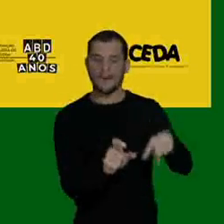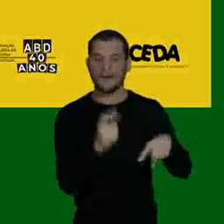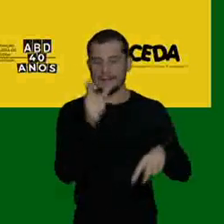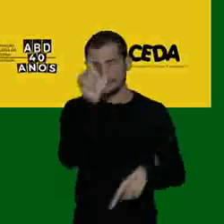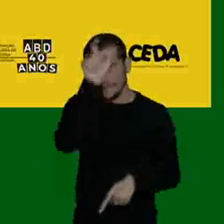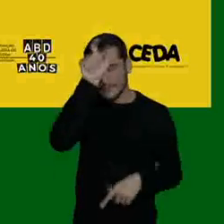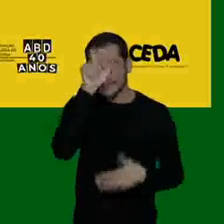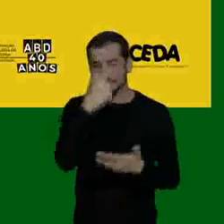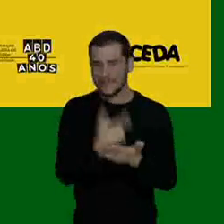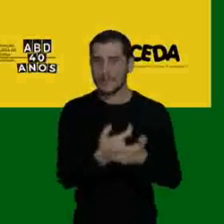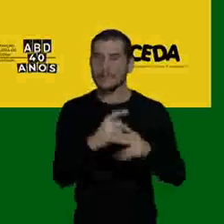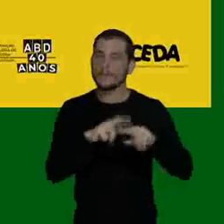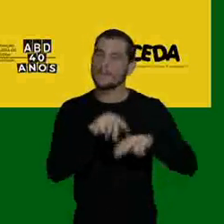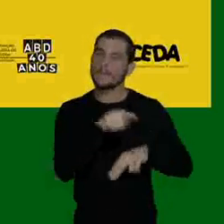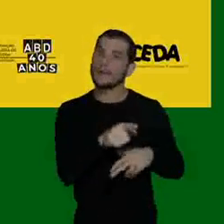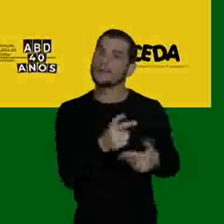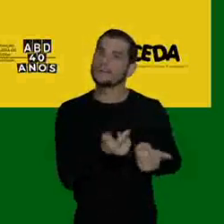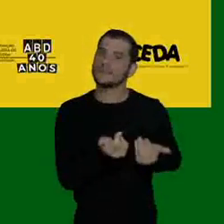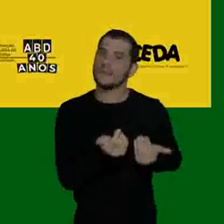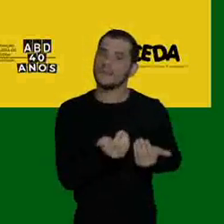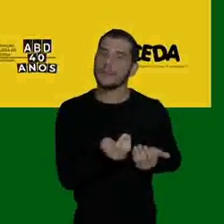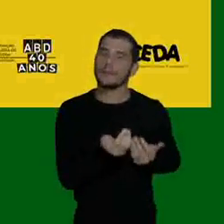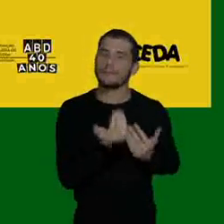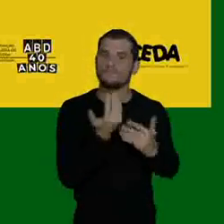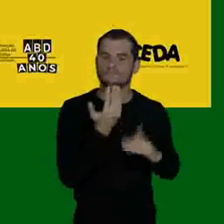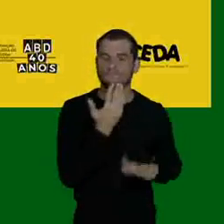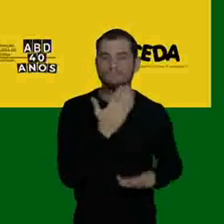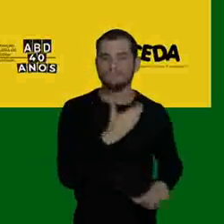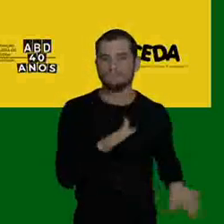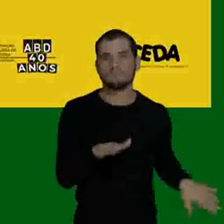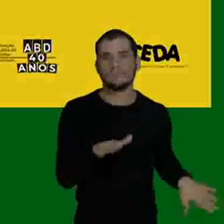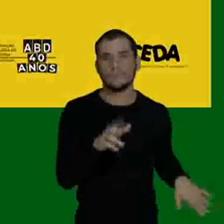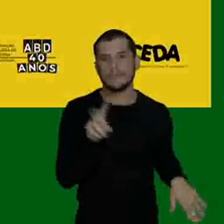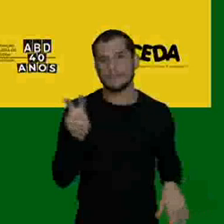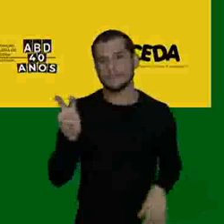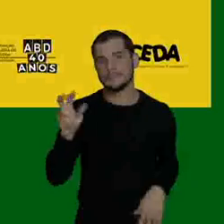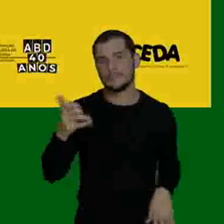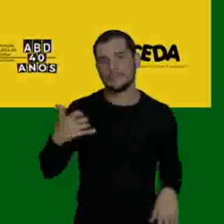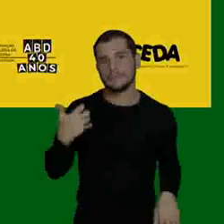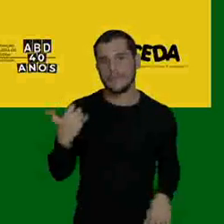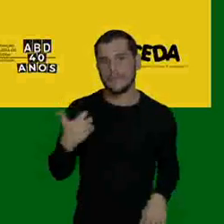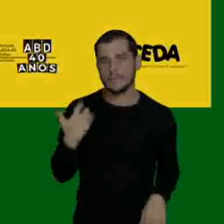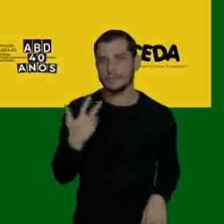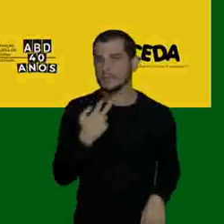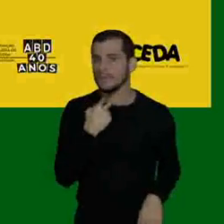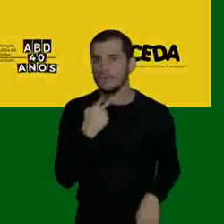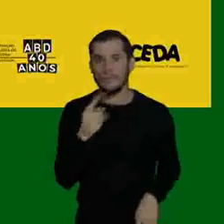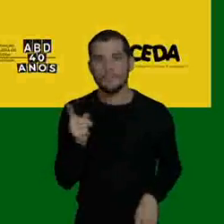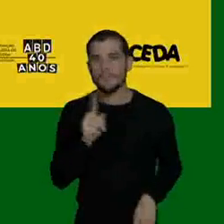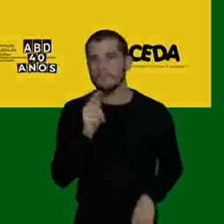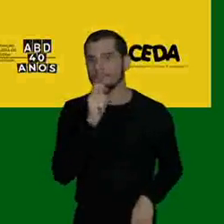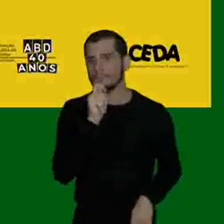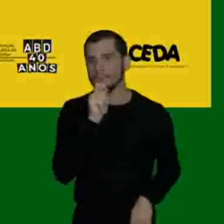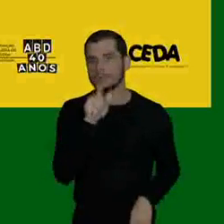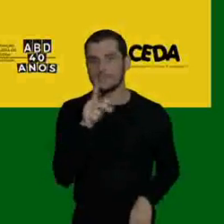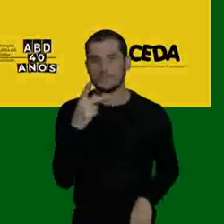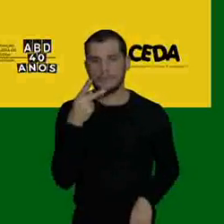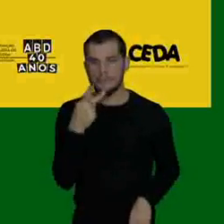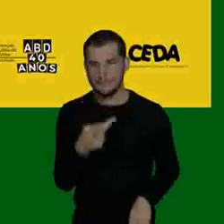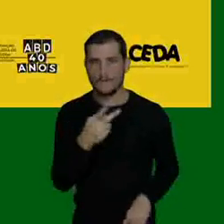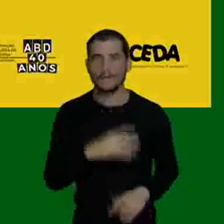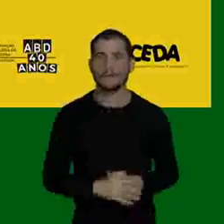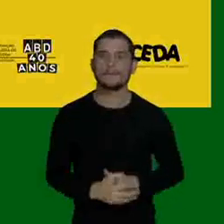tanto tempo nessa área se eu vejo só uma escrita eu não posso falar e infelizmente também